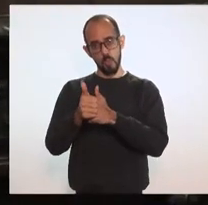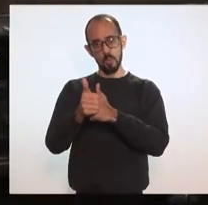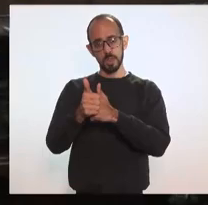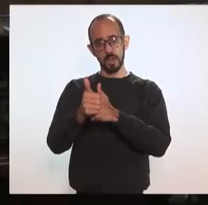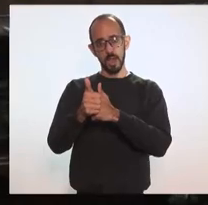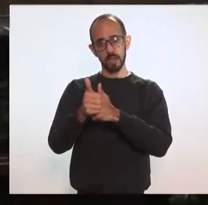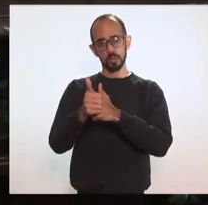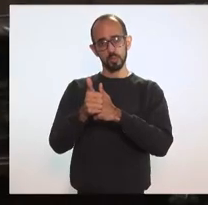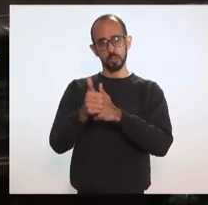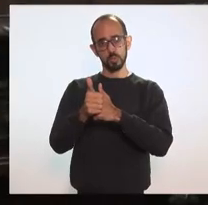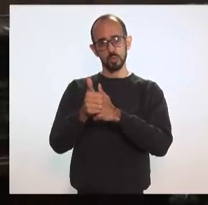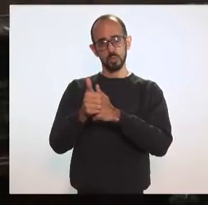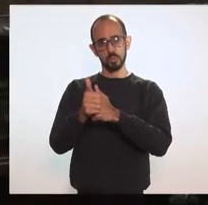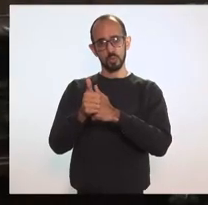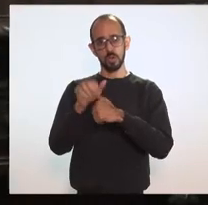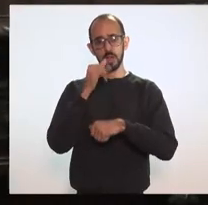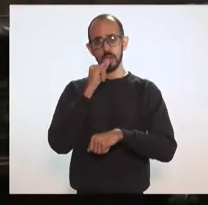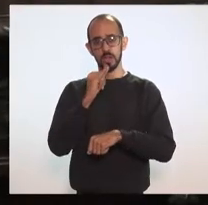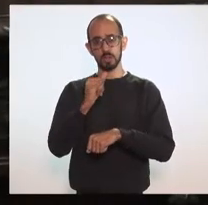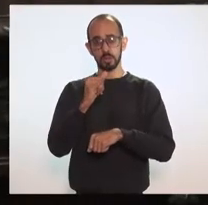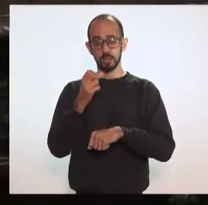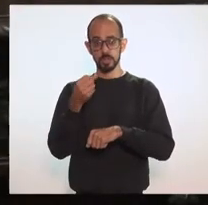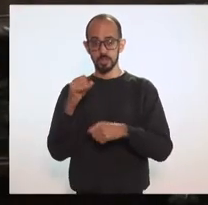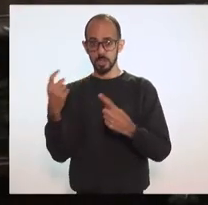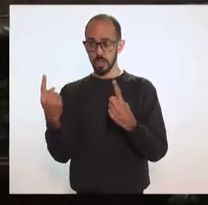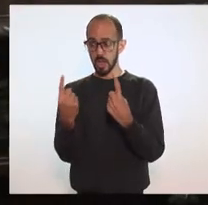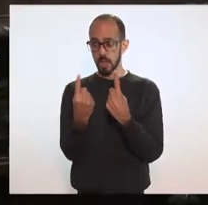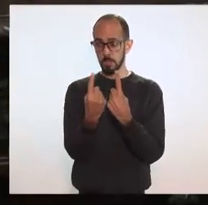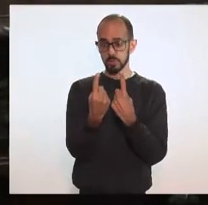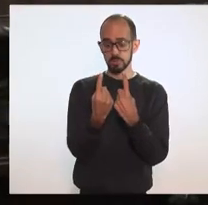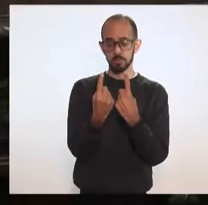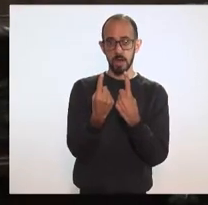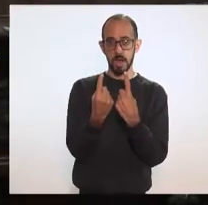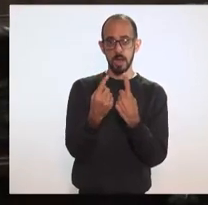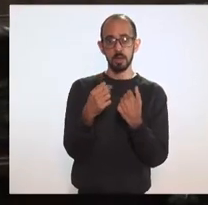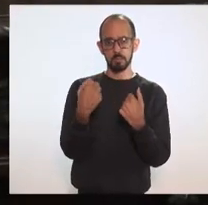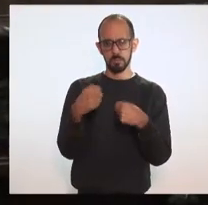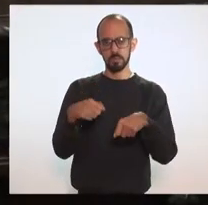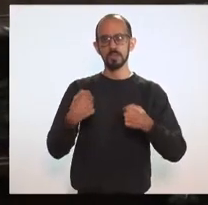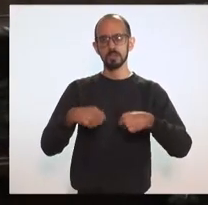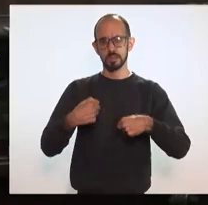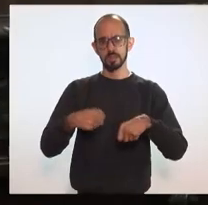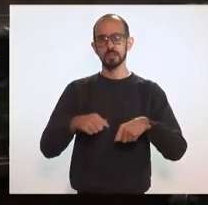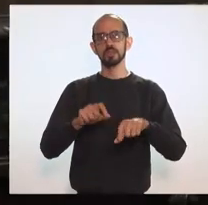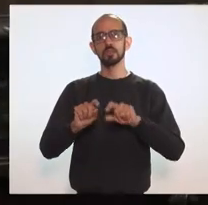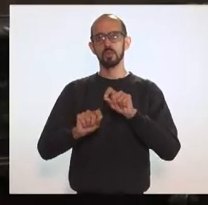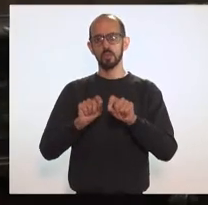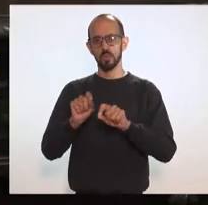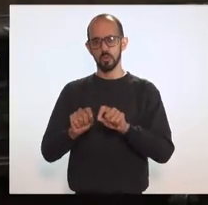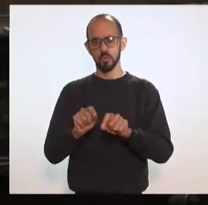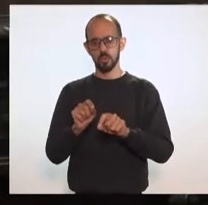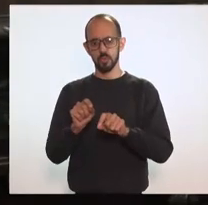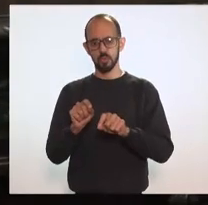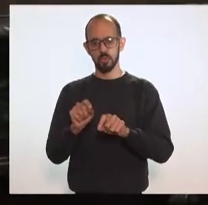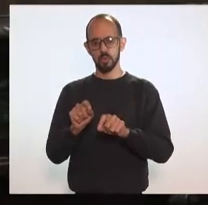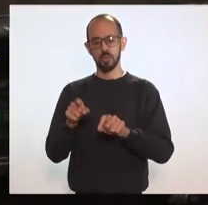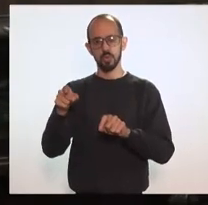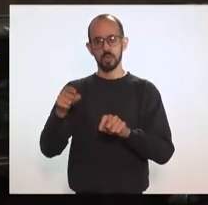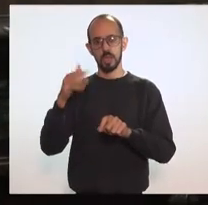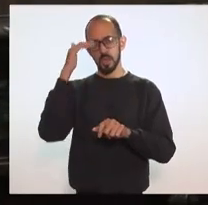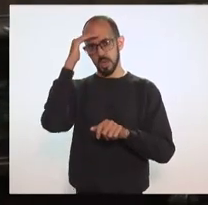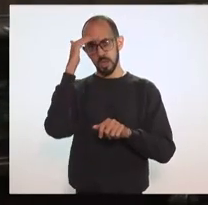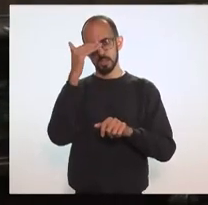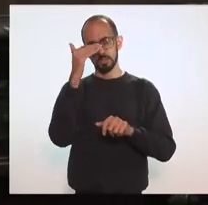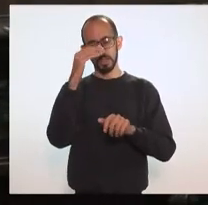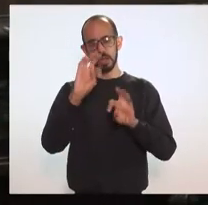se ultrapassarem o limite da distância que der e para as suas disse que suas vítimas conforme determina as